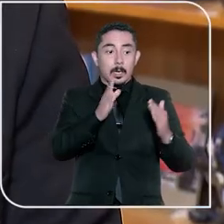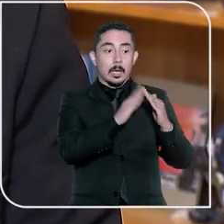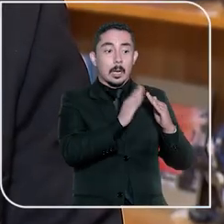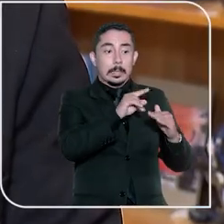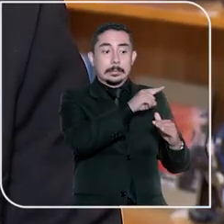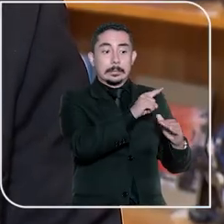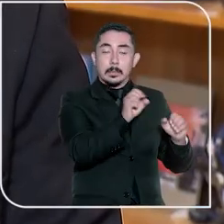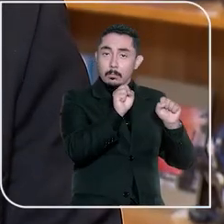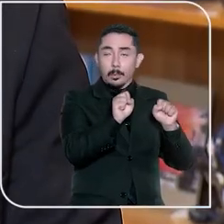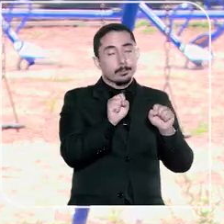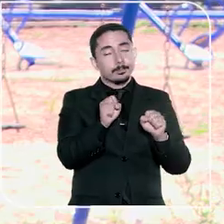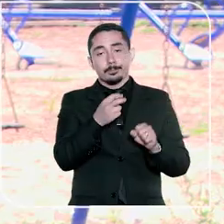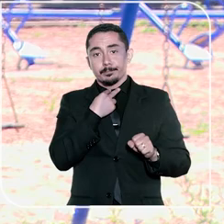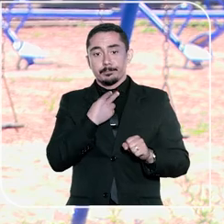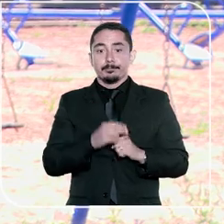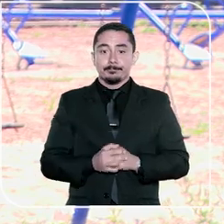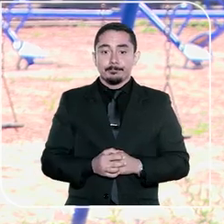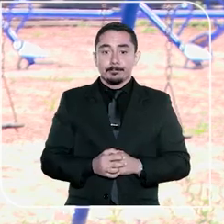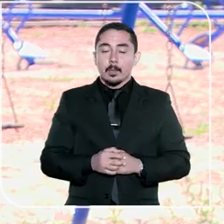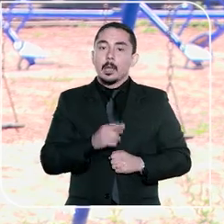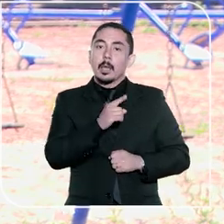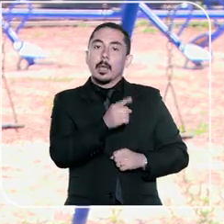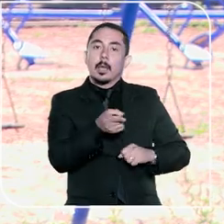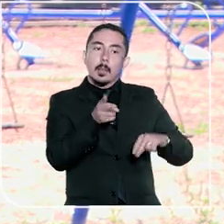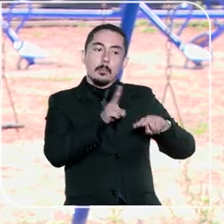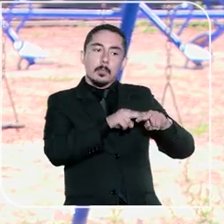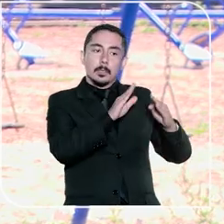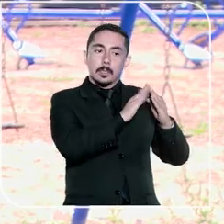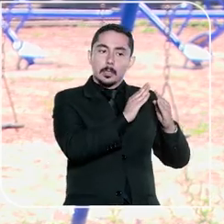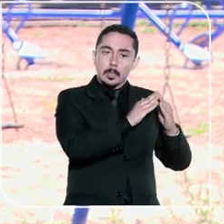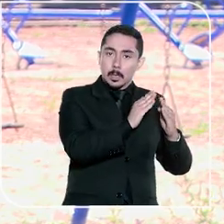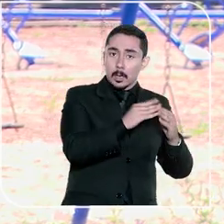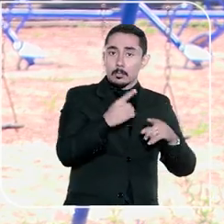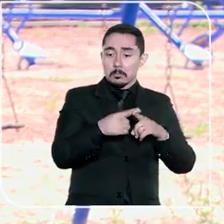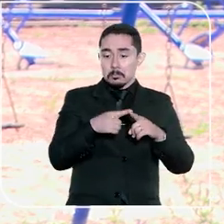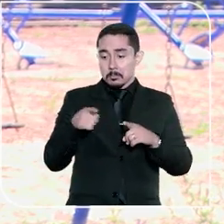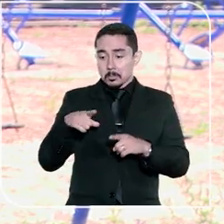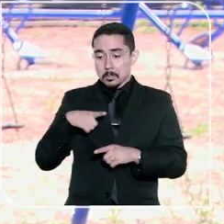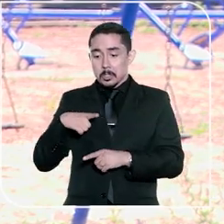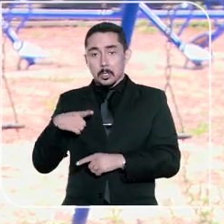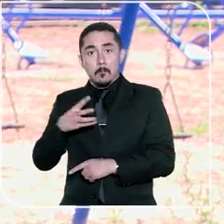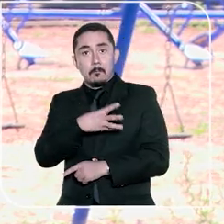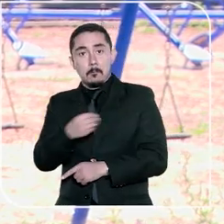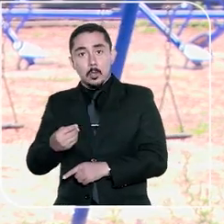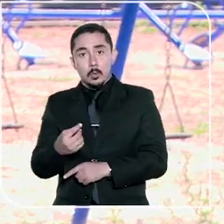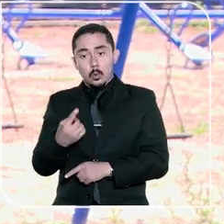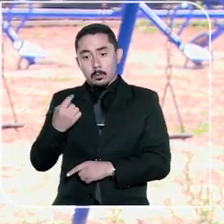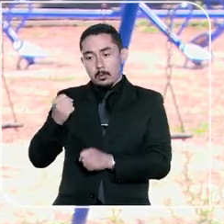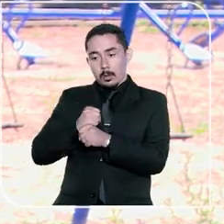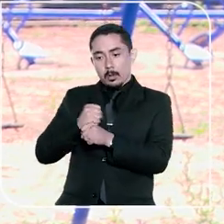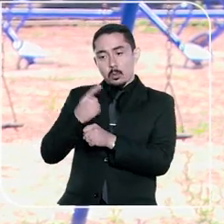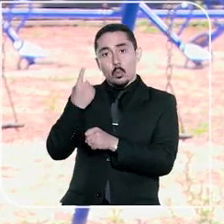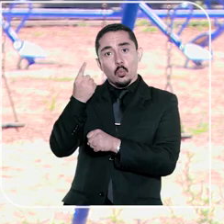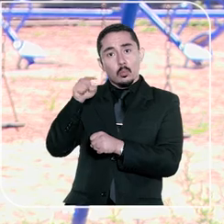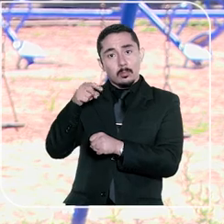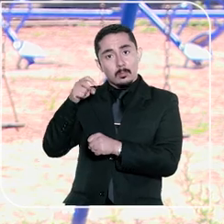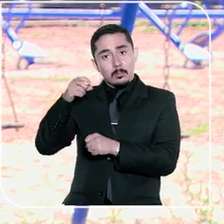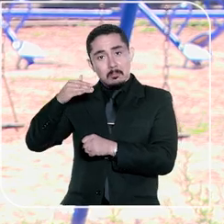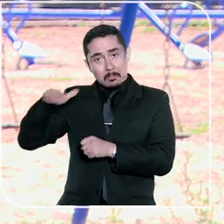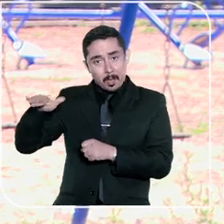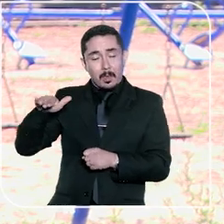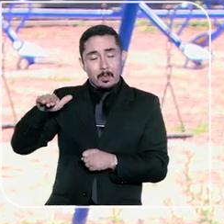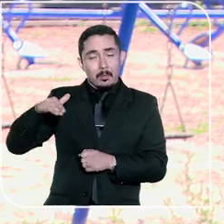em regime domiciliar a mulher havia sido colocada em prisão domiciliar porque além de ter um filho de apenas 1 ano e meio estava